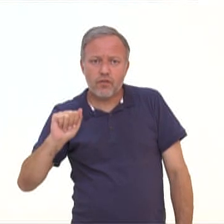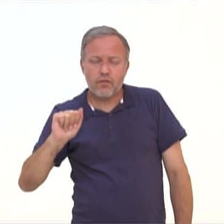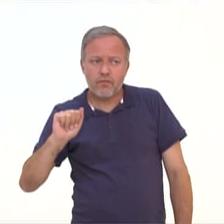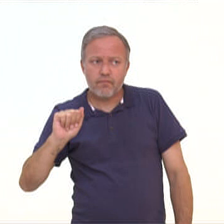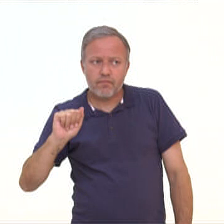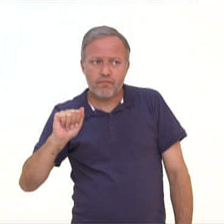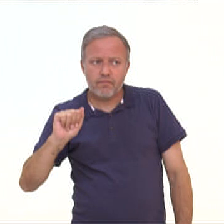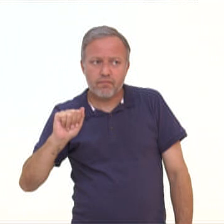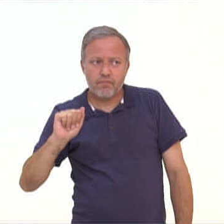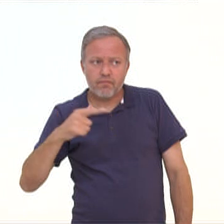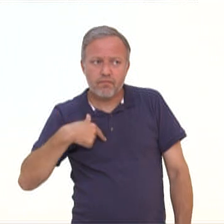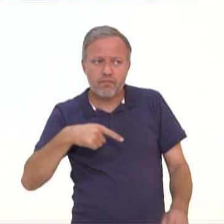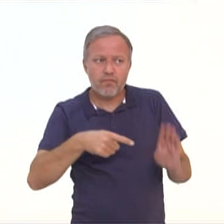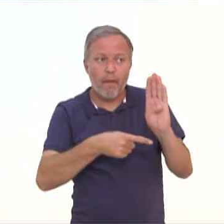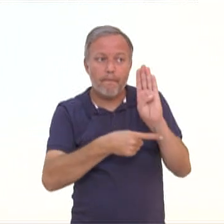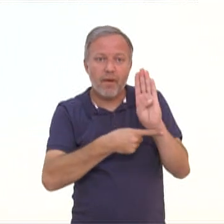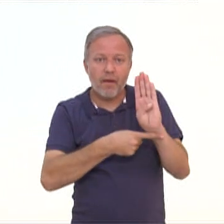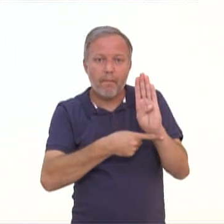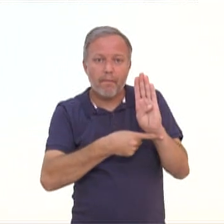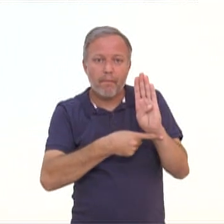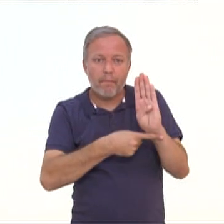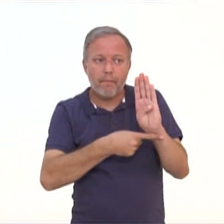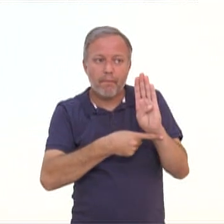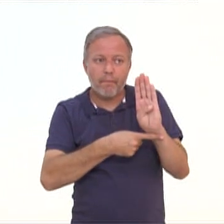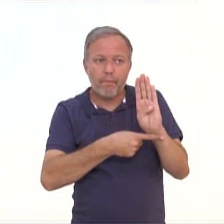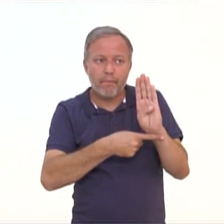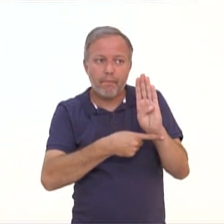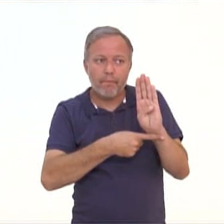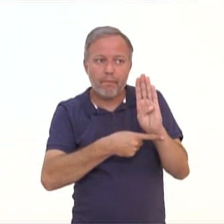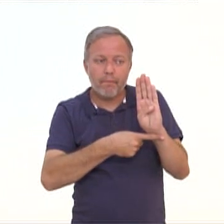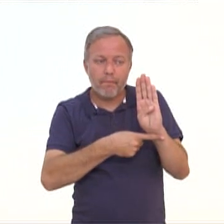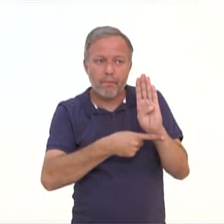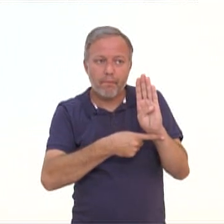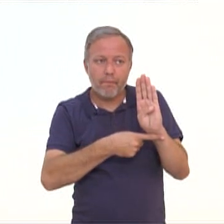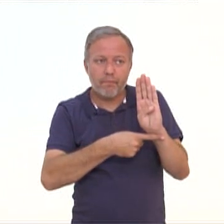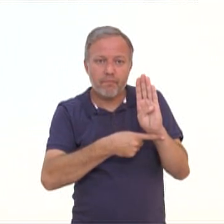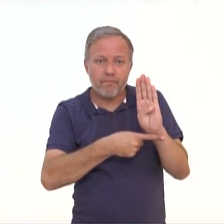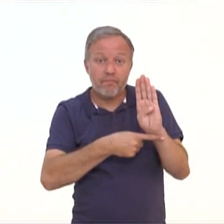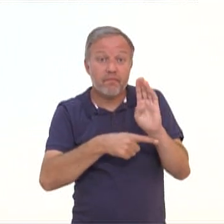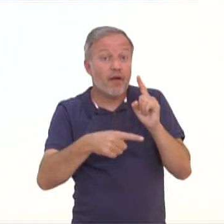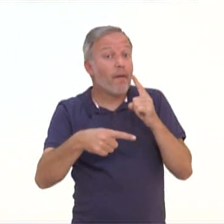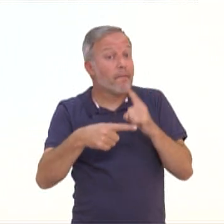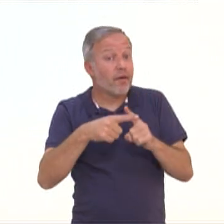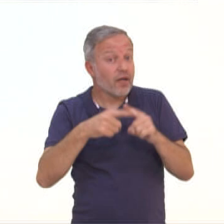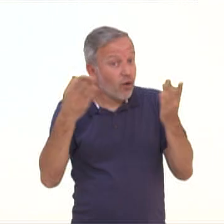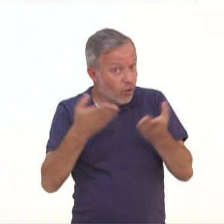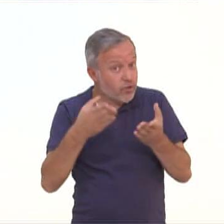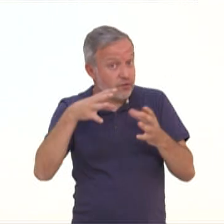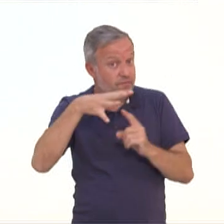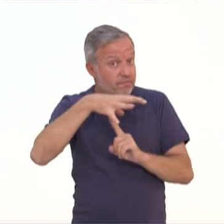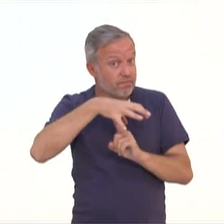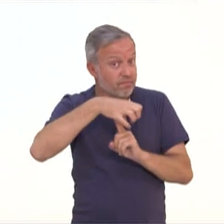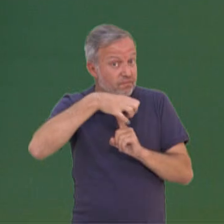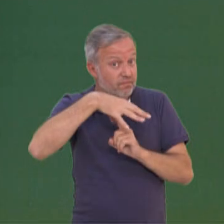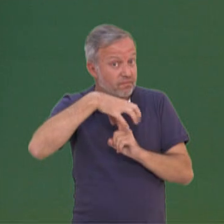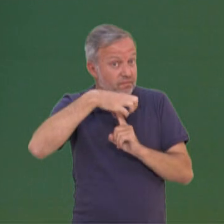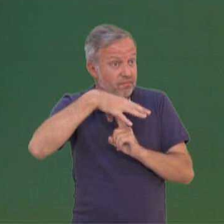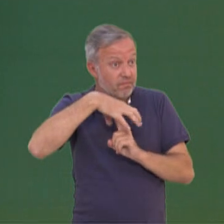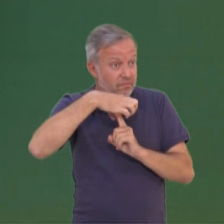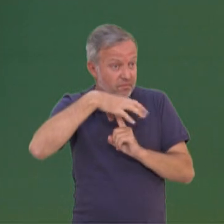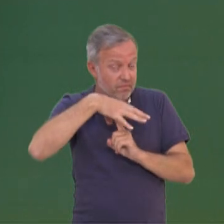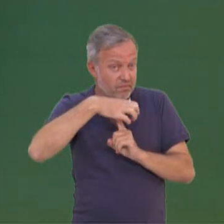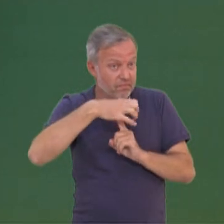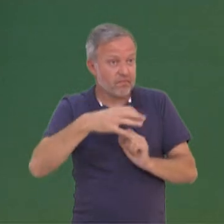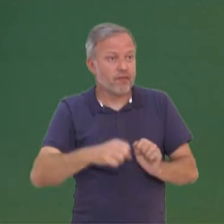um quiz. Eu imagino que vocês já tenham dado o palpite que era o reino fungi, porque a aula é de fungos. Imagino que vocês tiveram